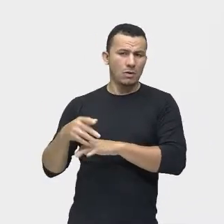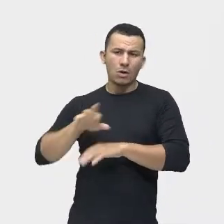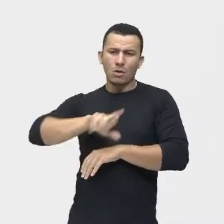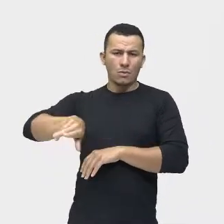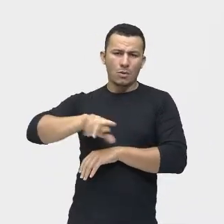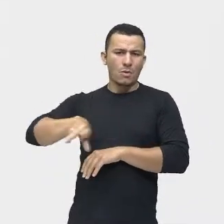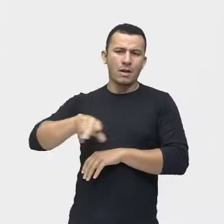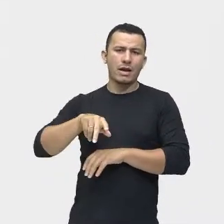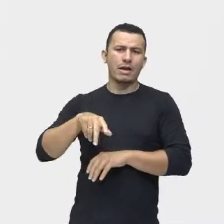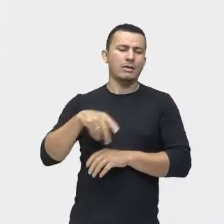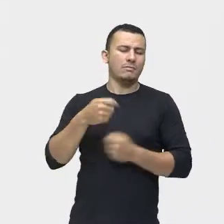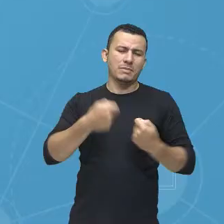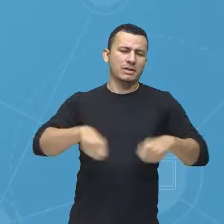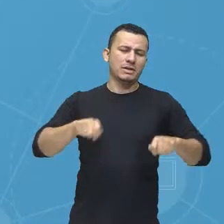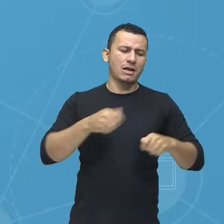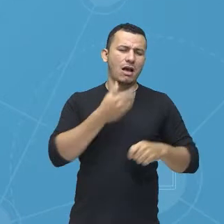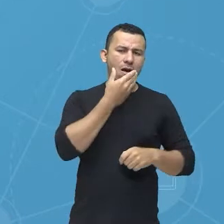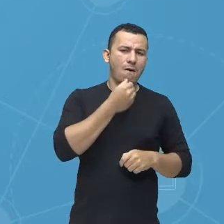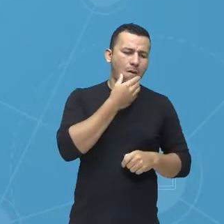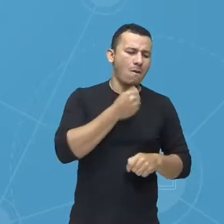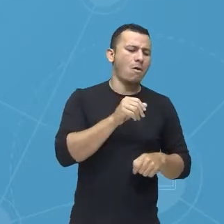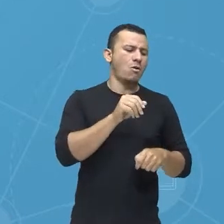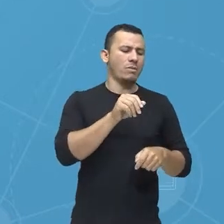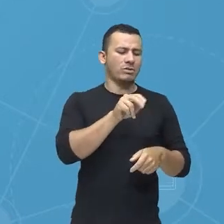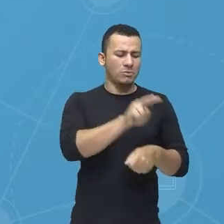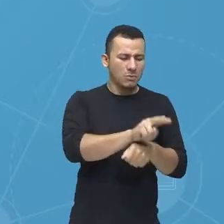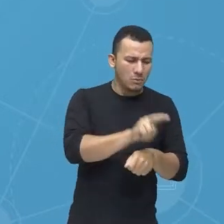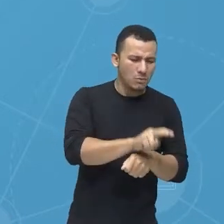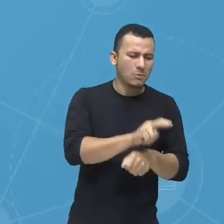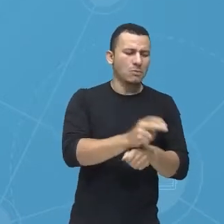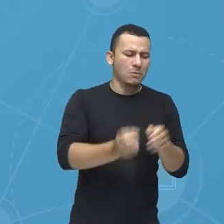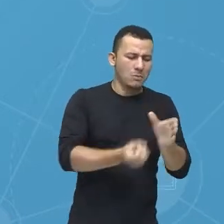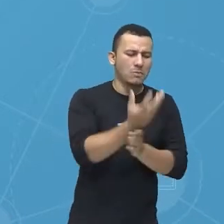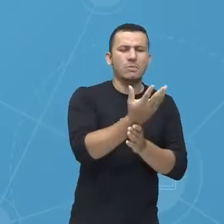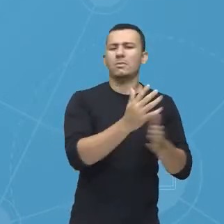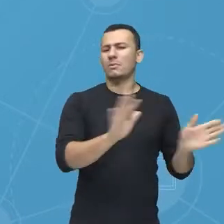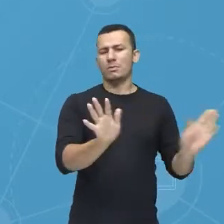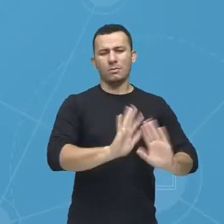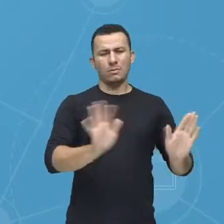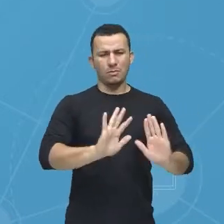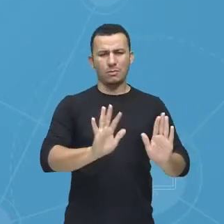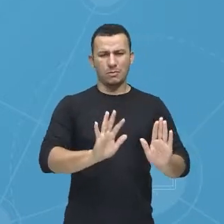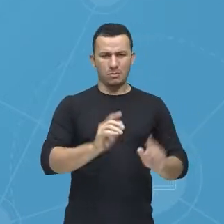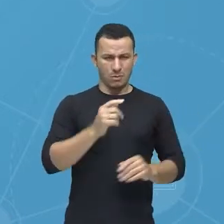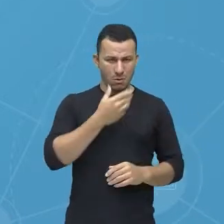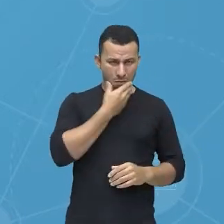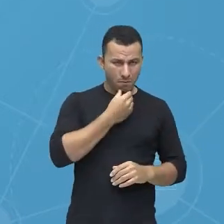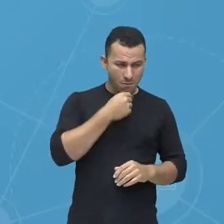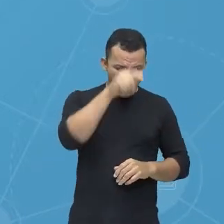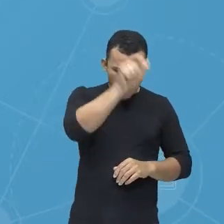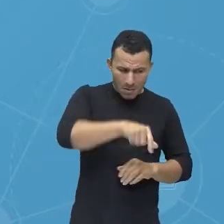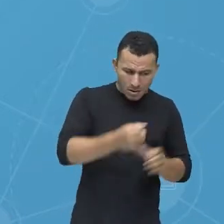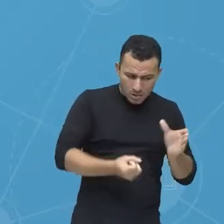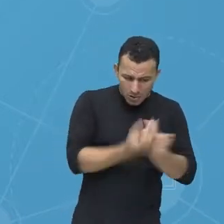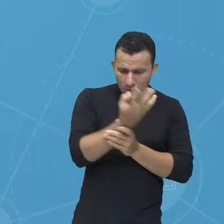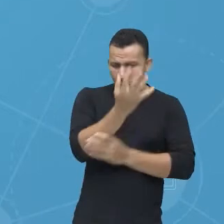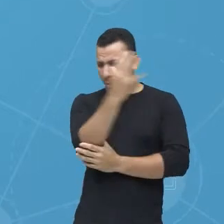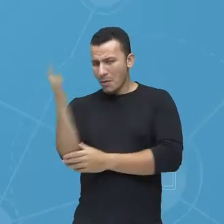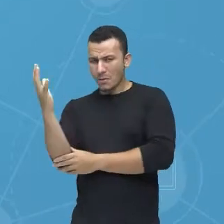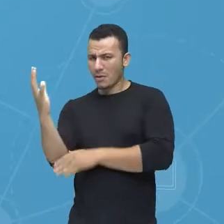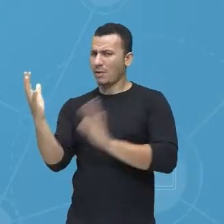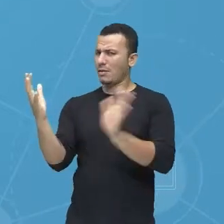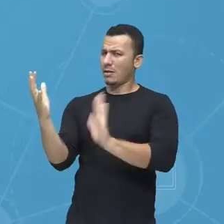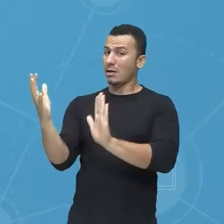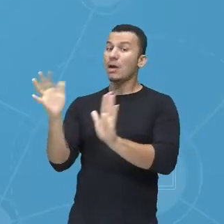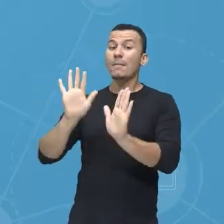do ser humano. Muito bem, vejam bem, o ser humano não criou a natureza no planeta. A cultura, sim,